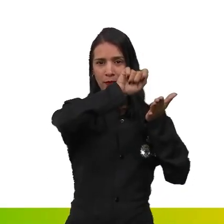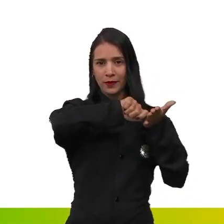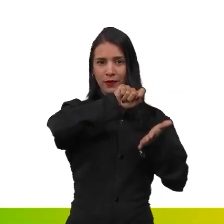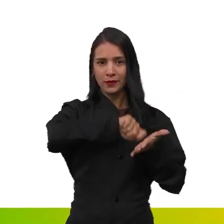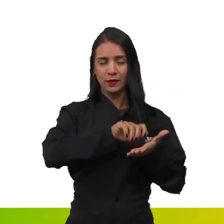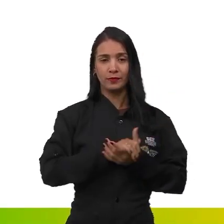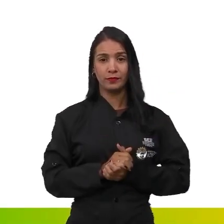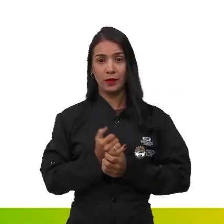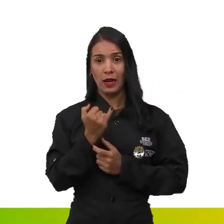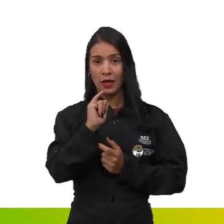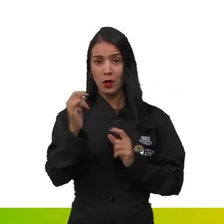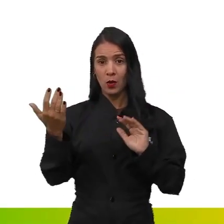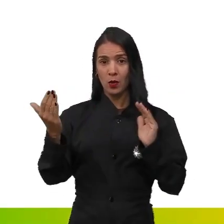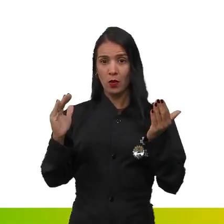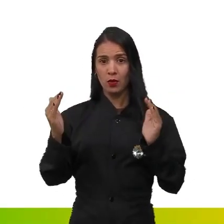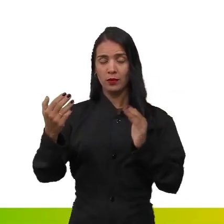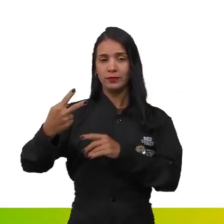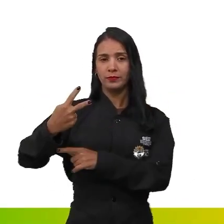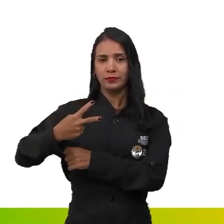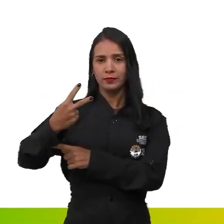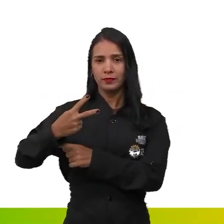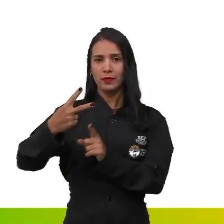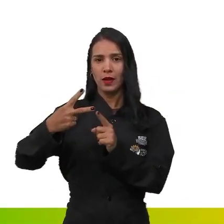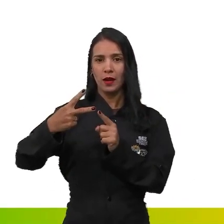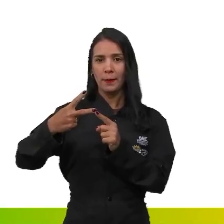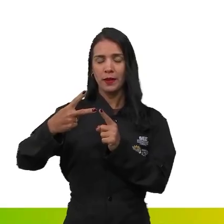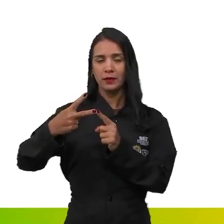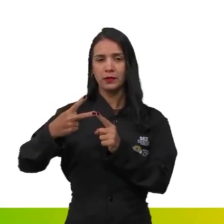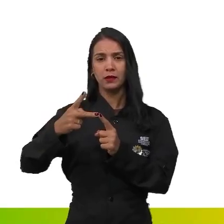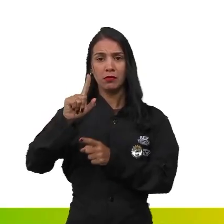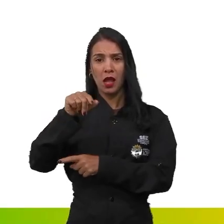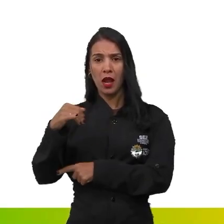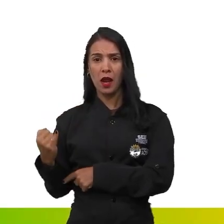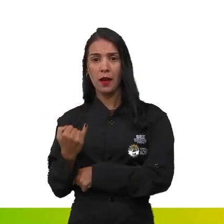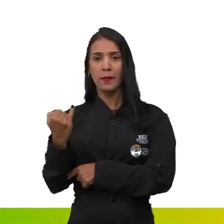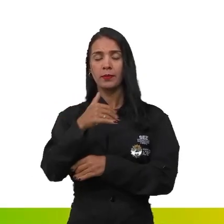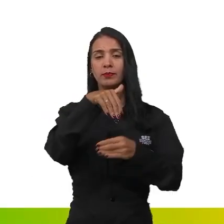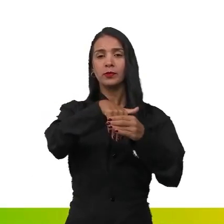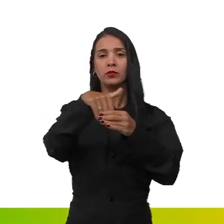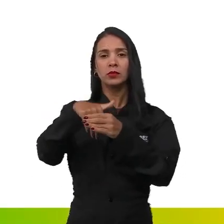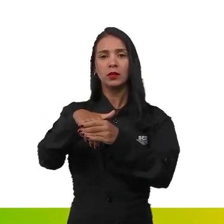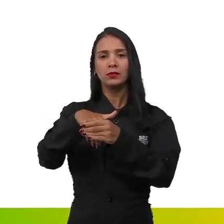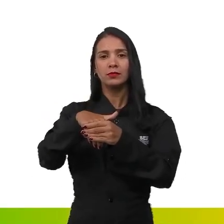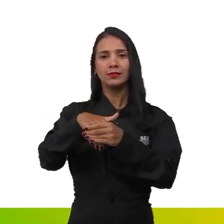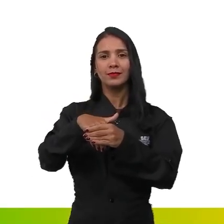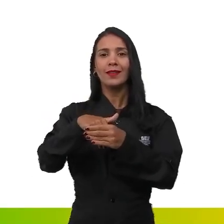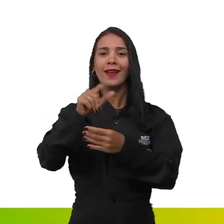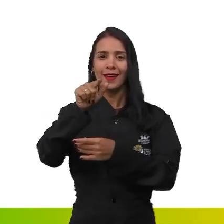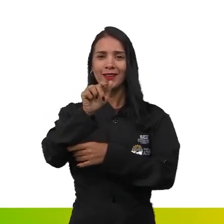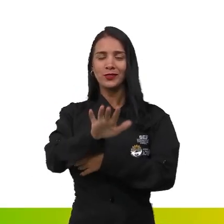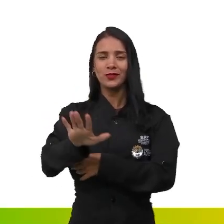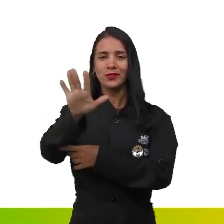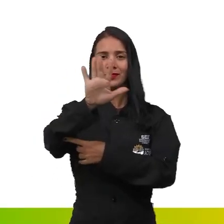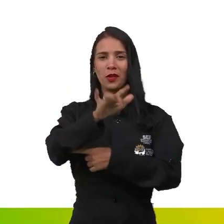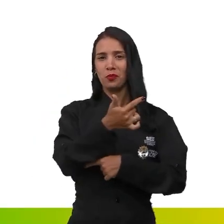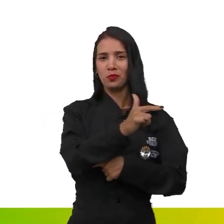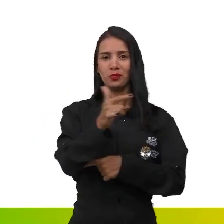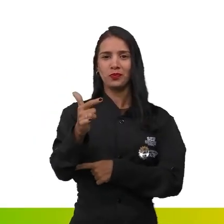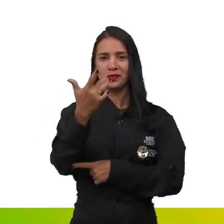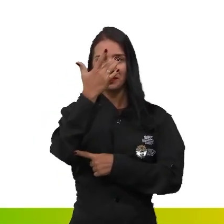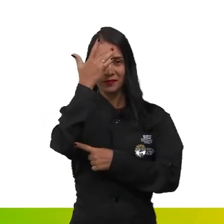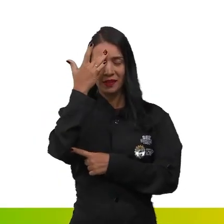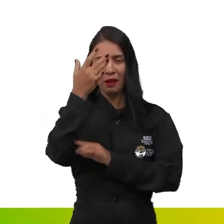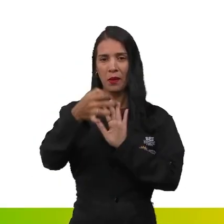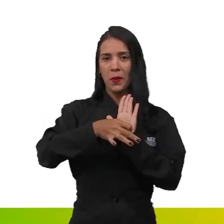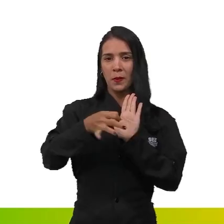que é impessoal, é importante votar. Observa que isso aqui fica mais genérico. Eu digo que é importante